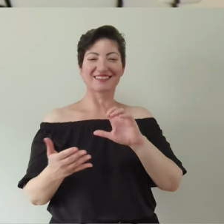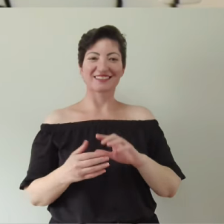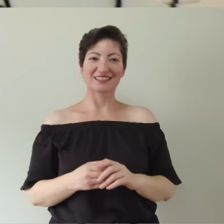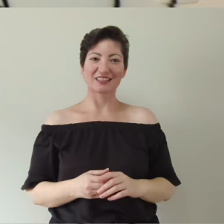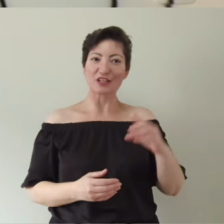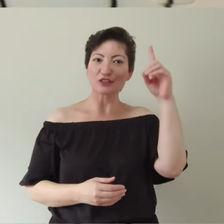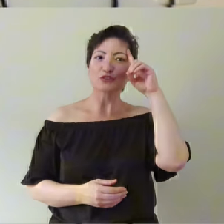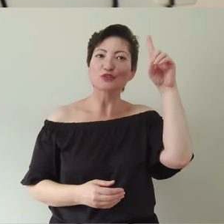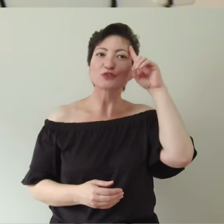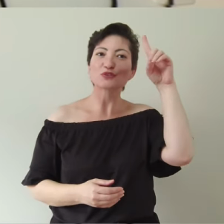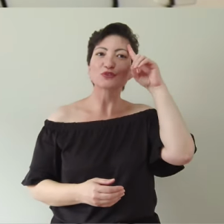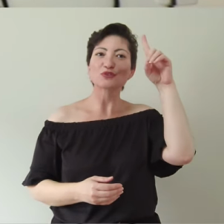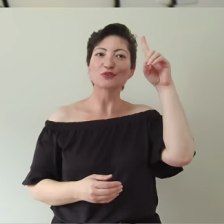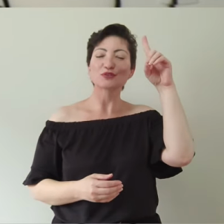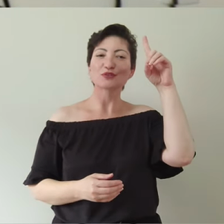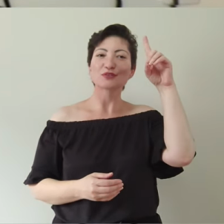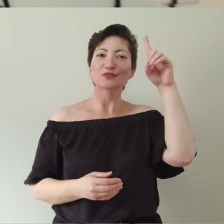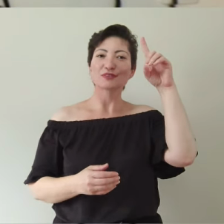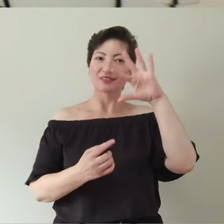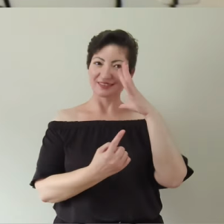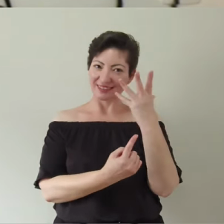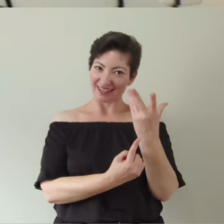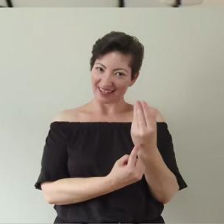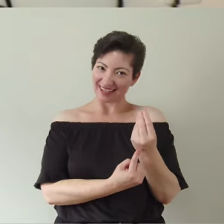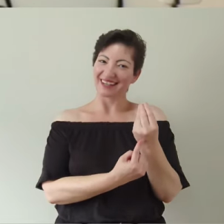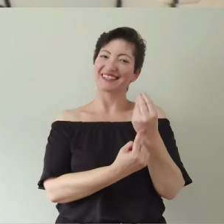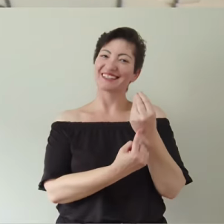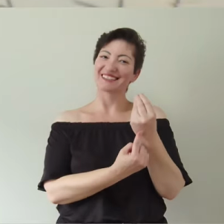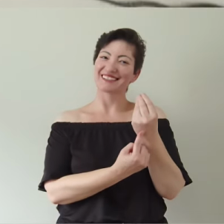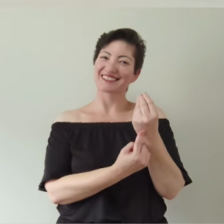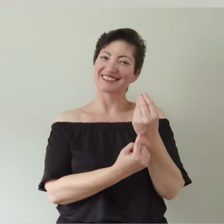todos os dias sejam um dia de arte.